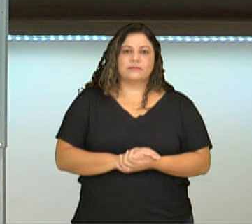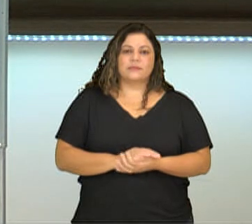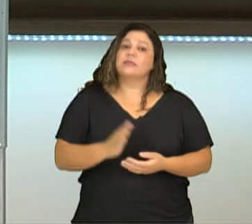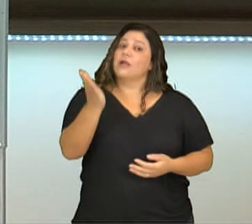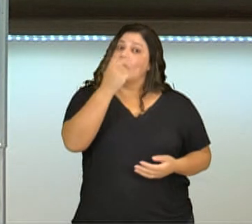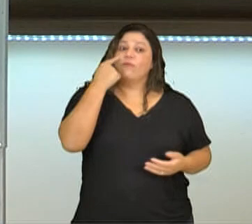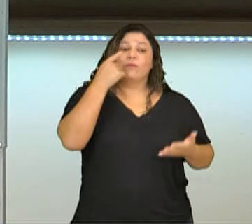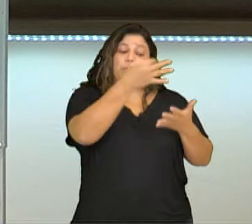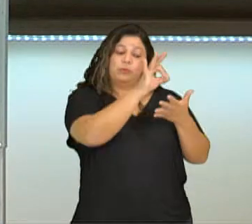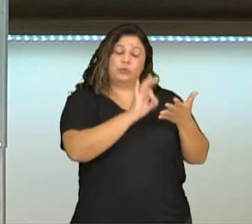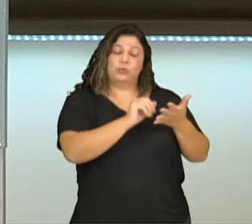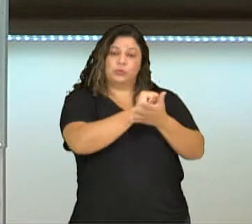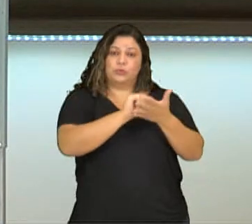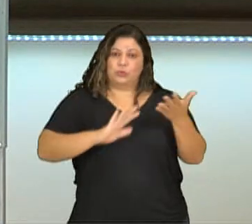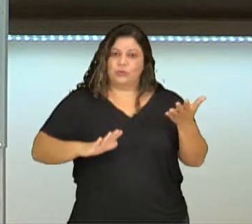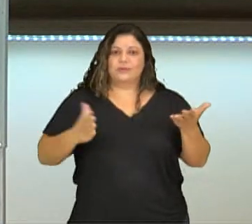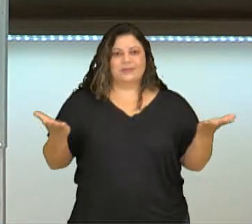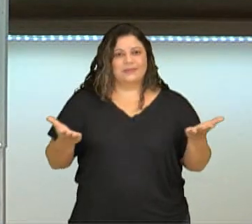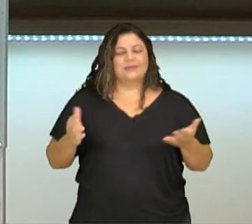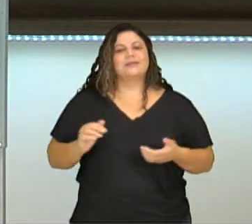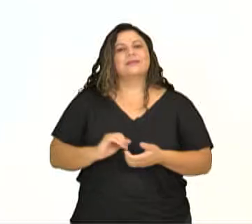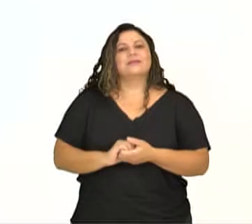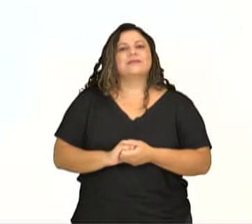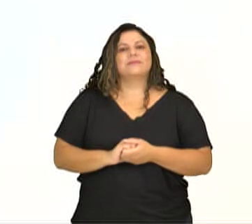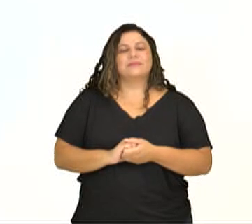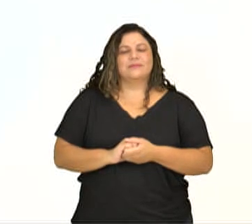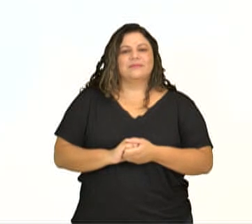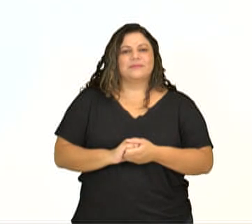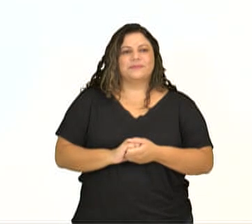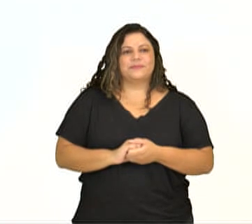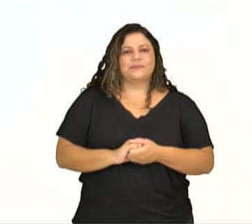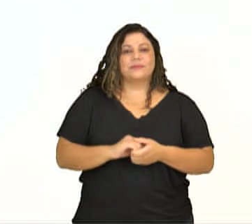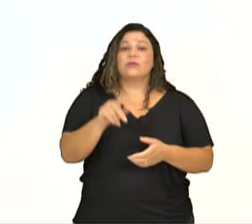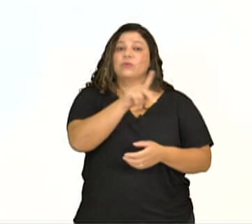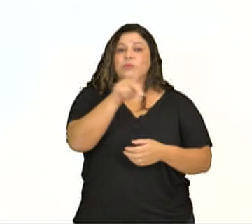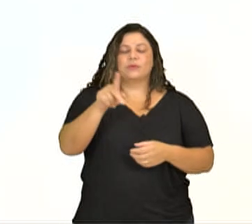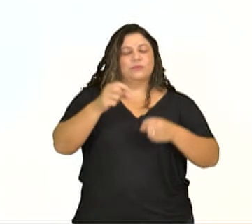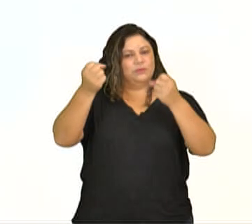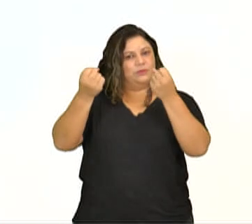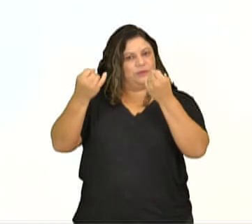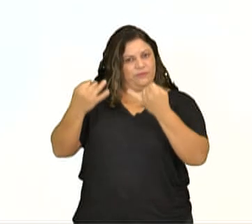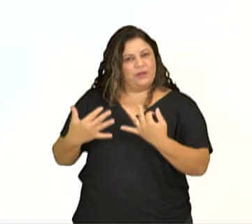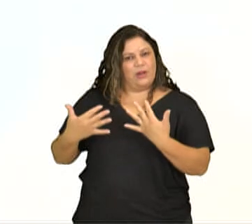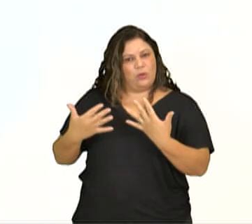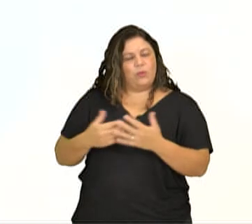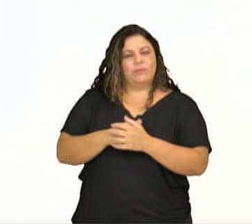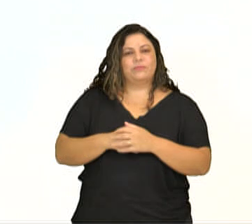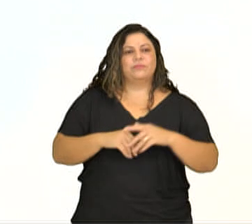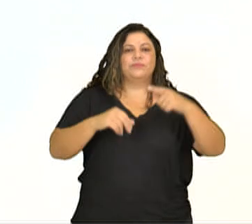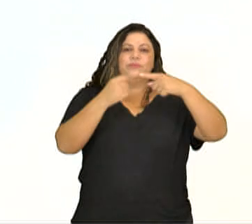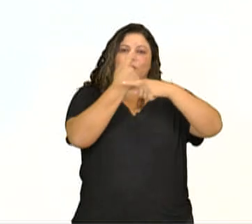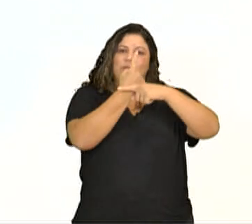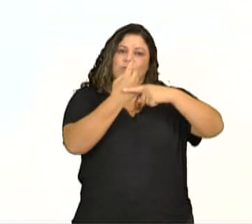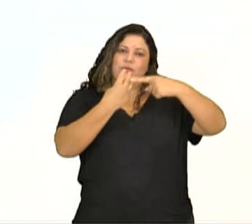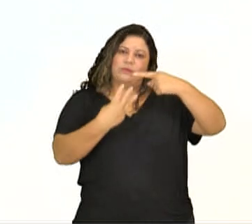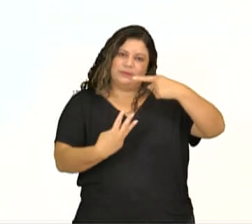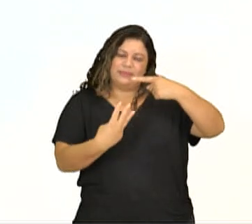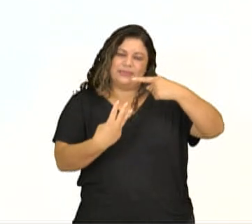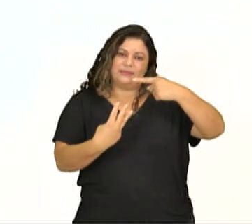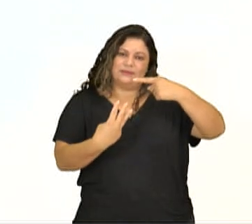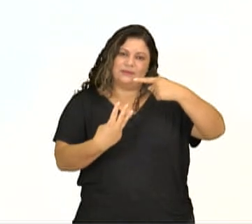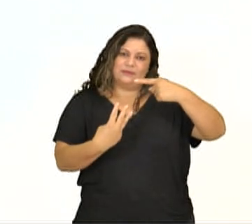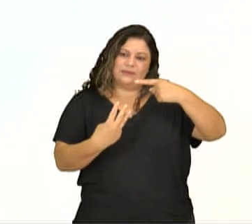Vamos corrigir o nosso exercício? Então, como a professora falou, um terço, a palavra um terço,